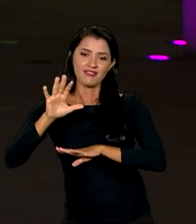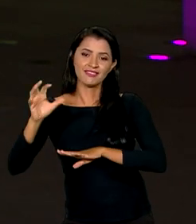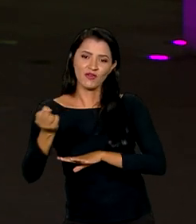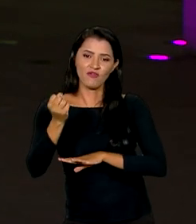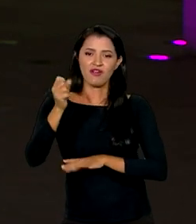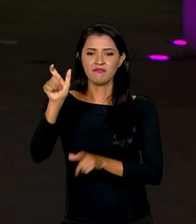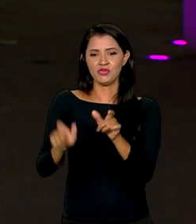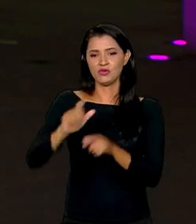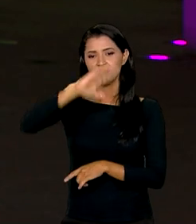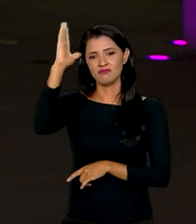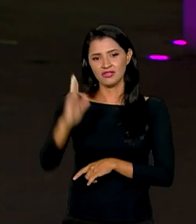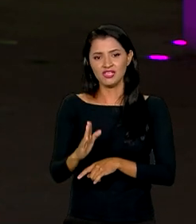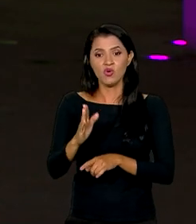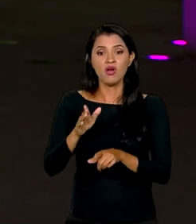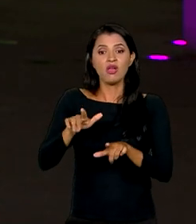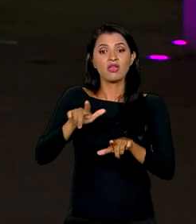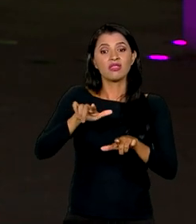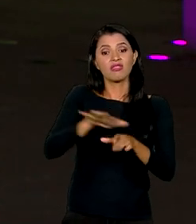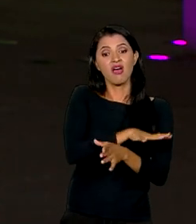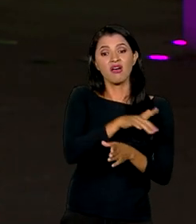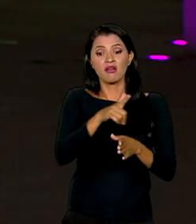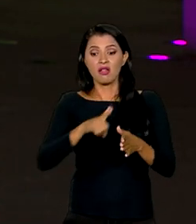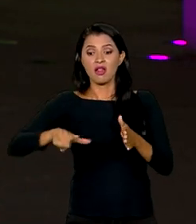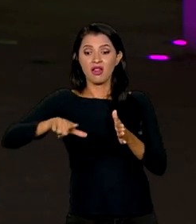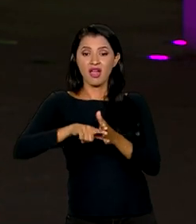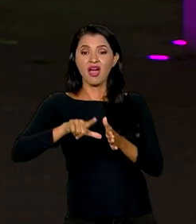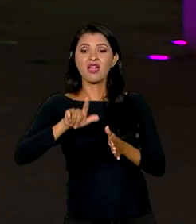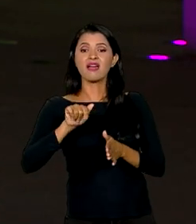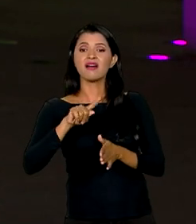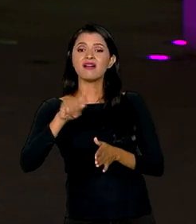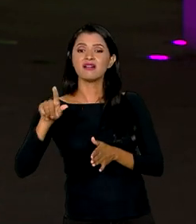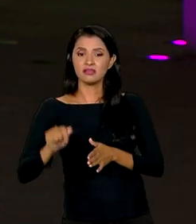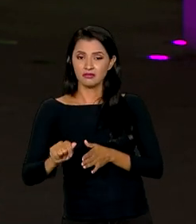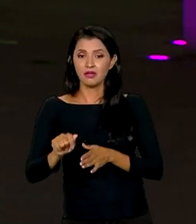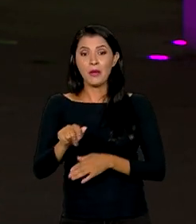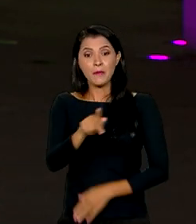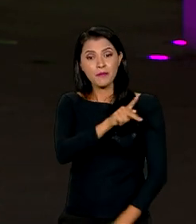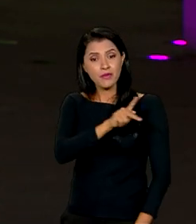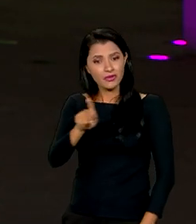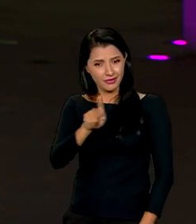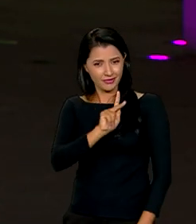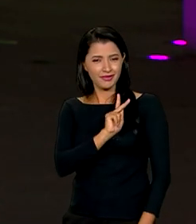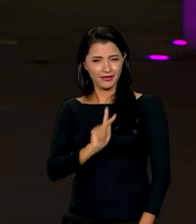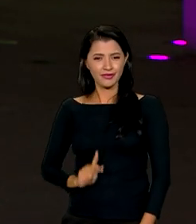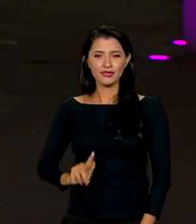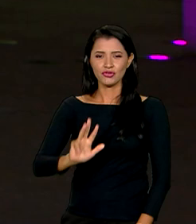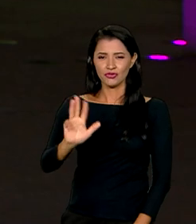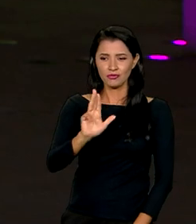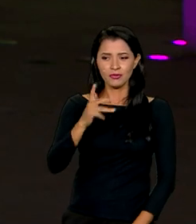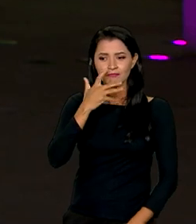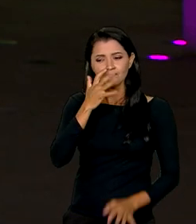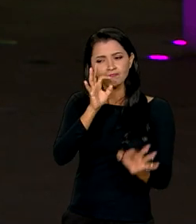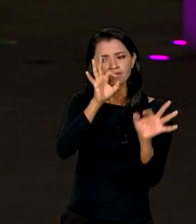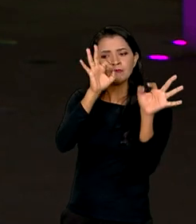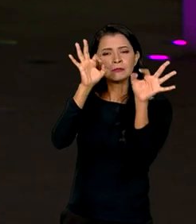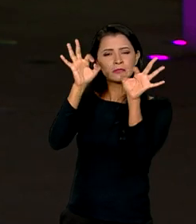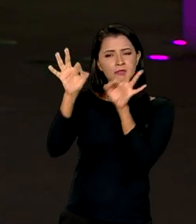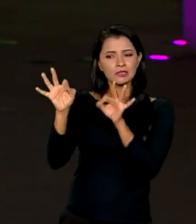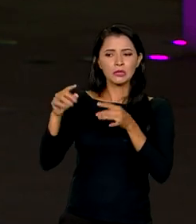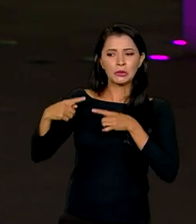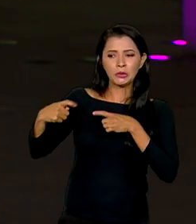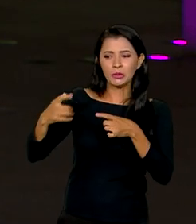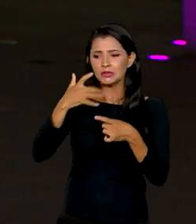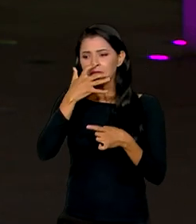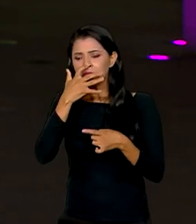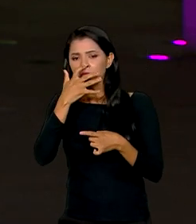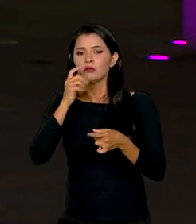que estão na faixa de Gaza. O presidente Lula tem acompanhado os desdobramentos do conflito na região